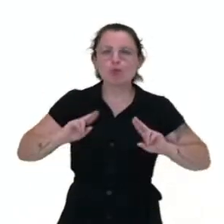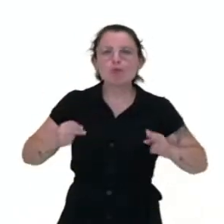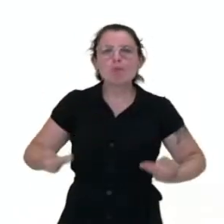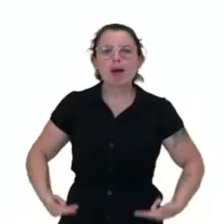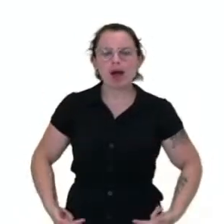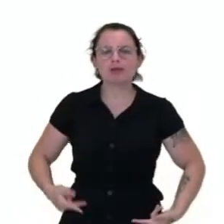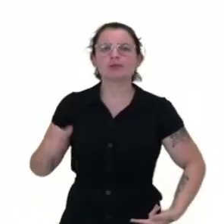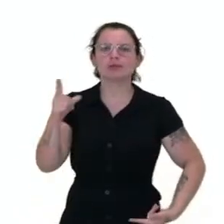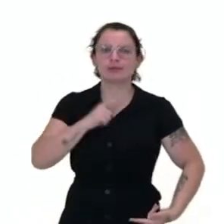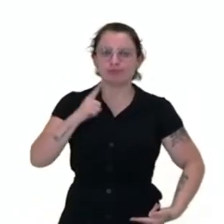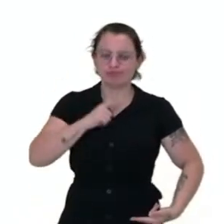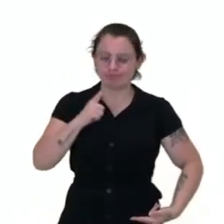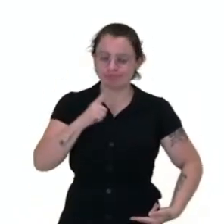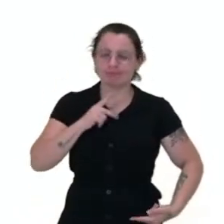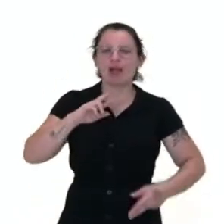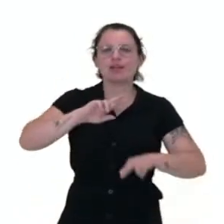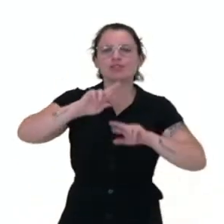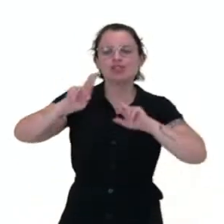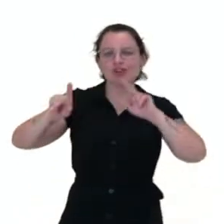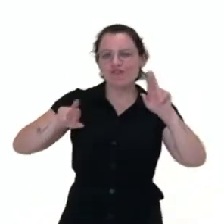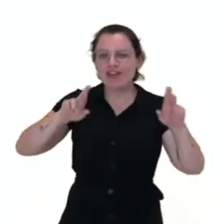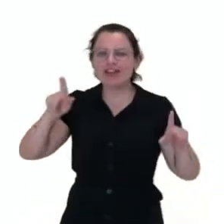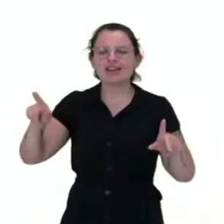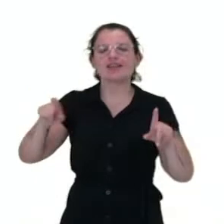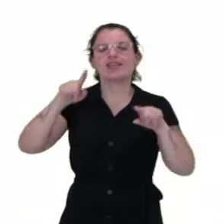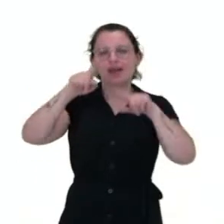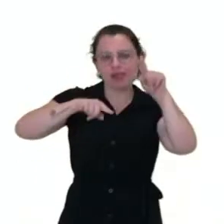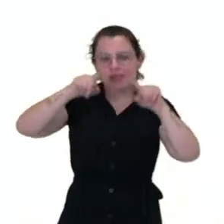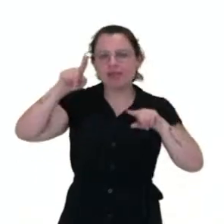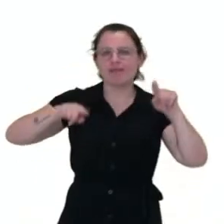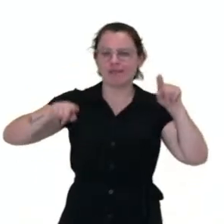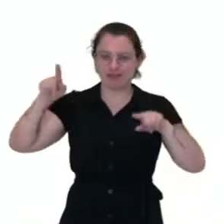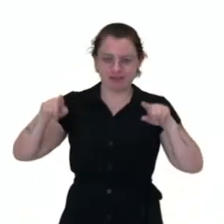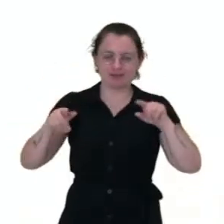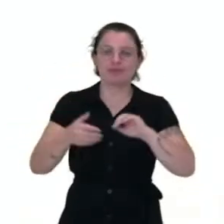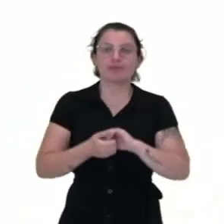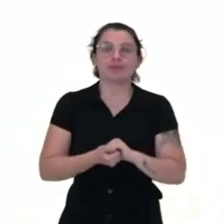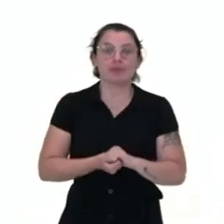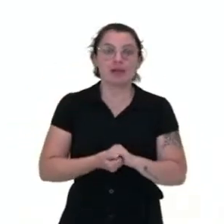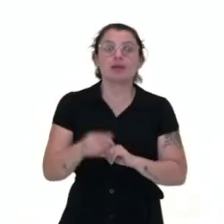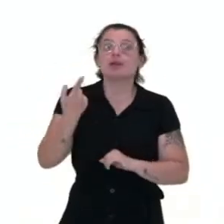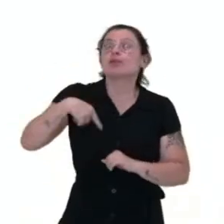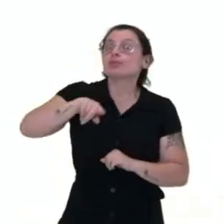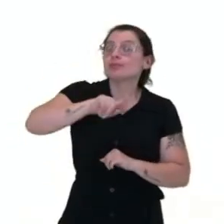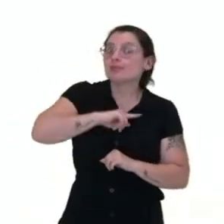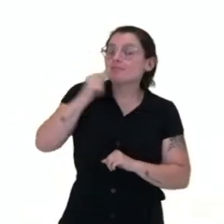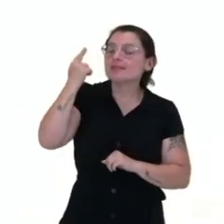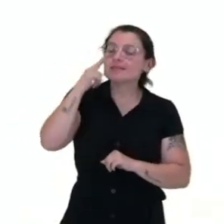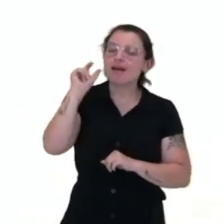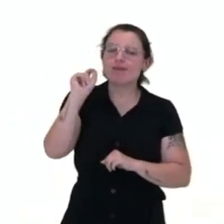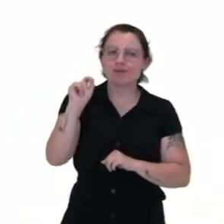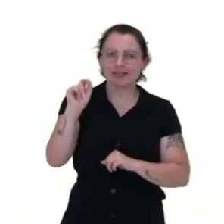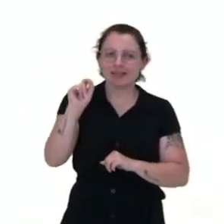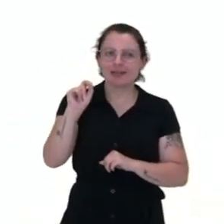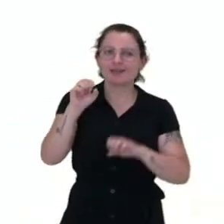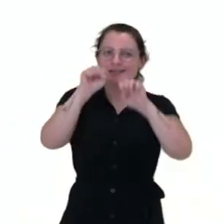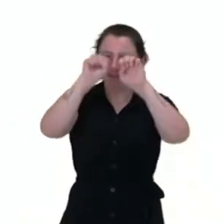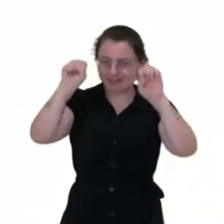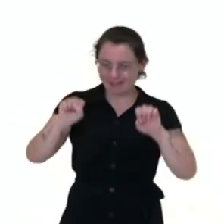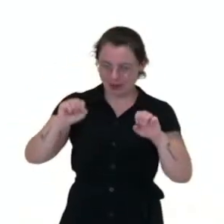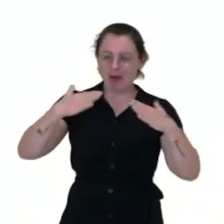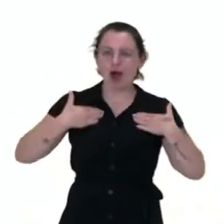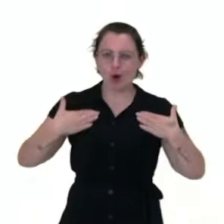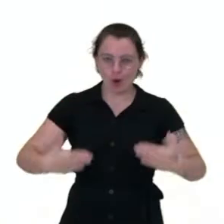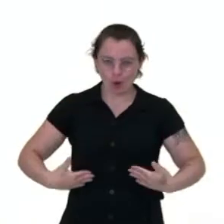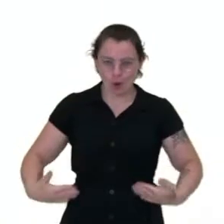diferentes níveis. Além disso, compreender que os sistemas do corpo trabalham de maneira integrada a